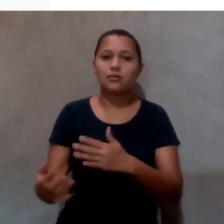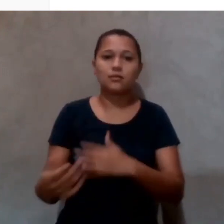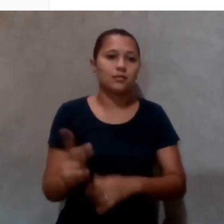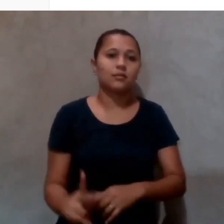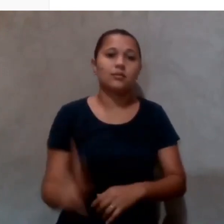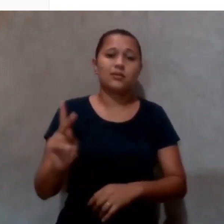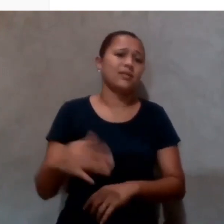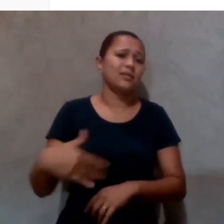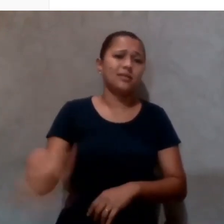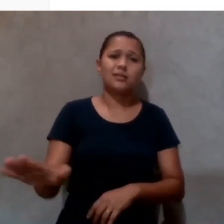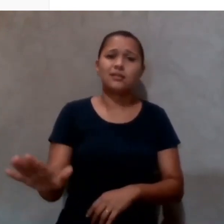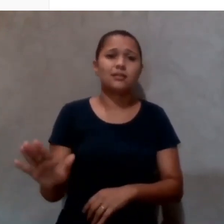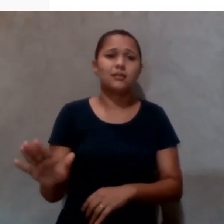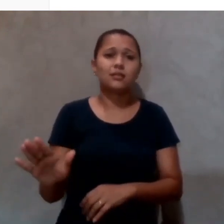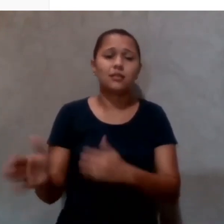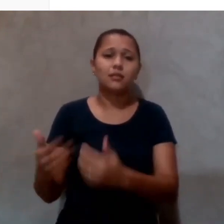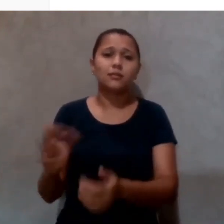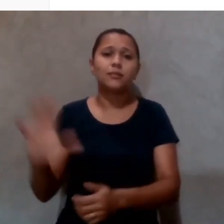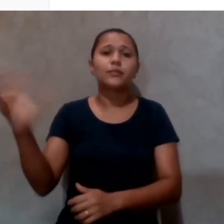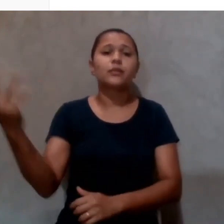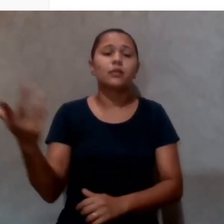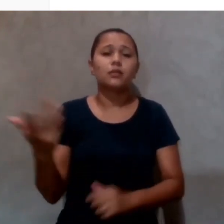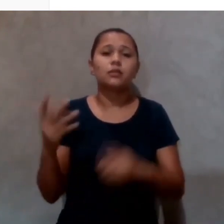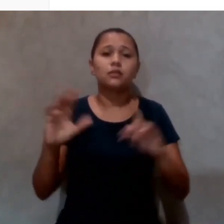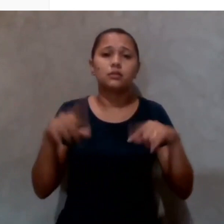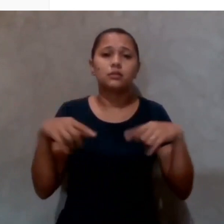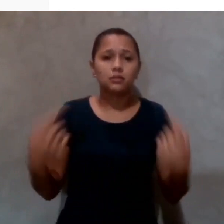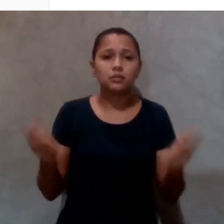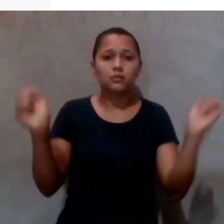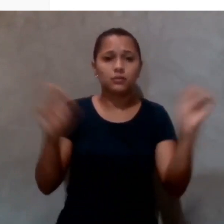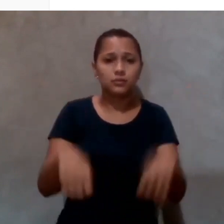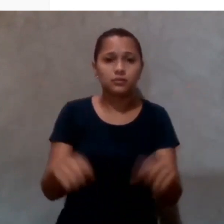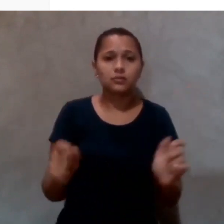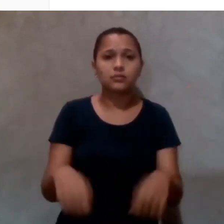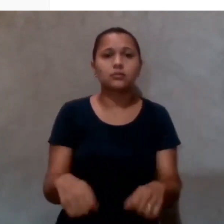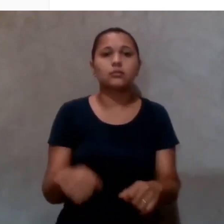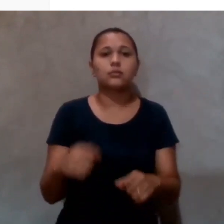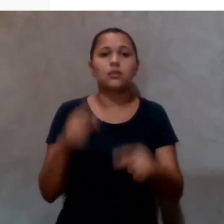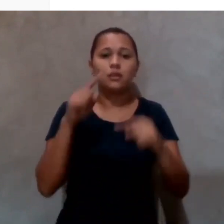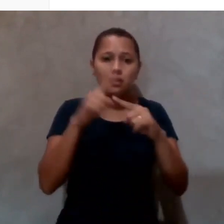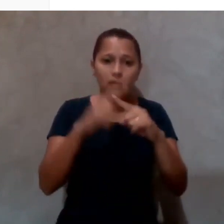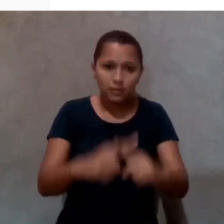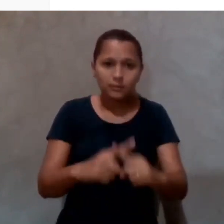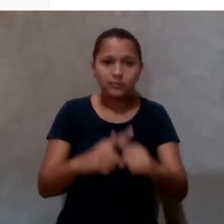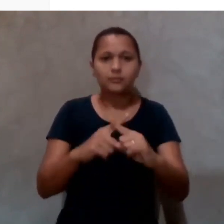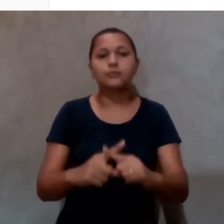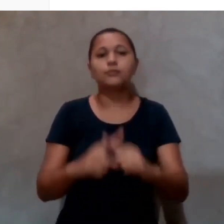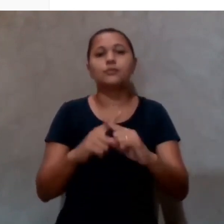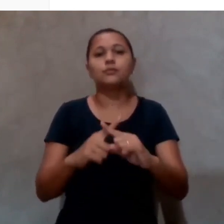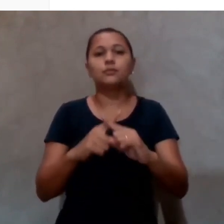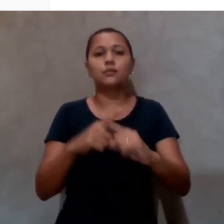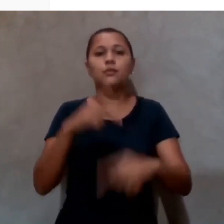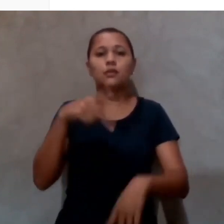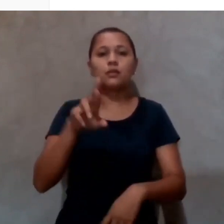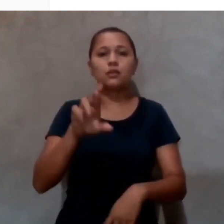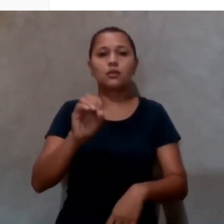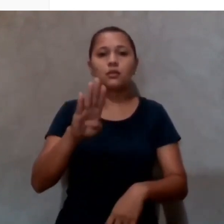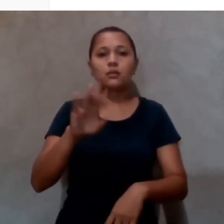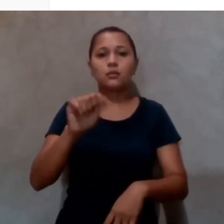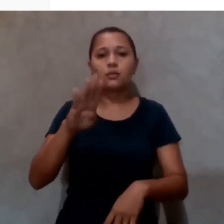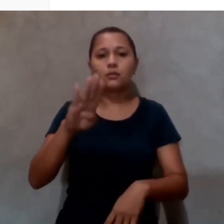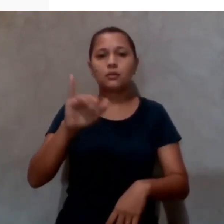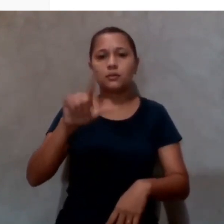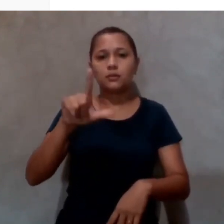ela é dada pelo produto das probabilidades de cada evento. Então, no caso aqui,